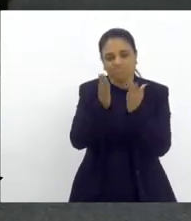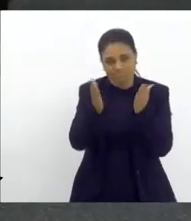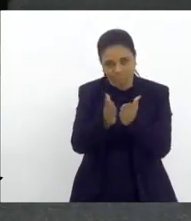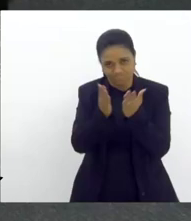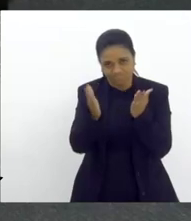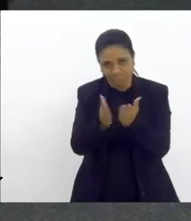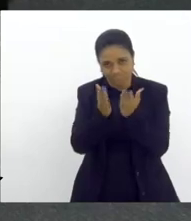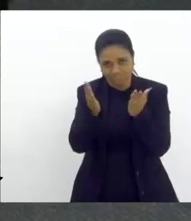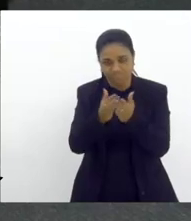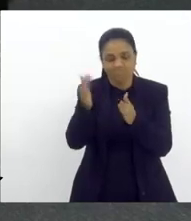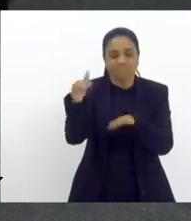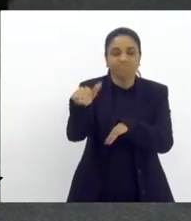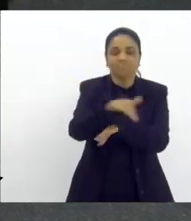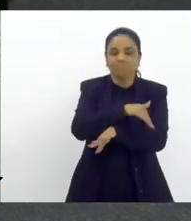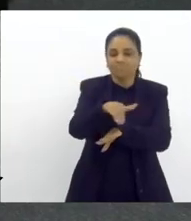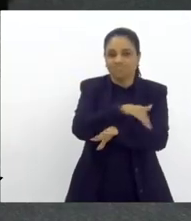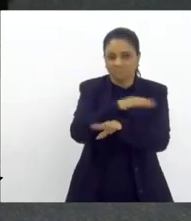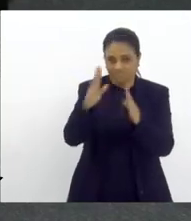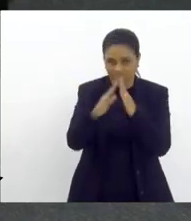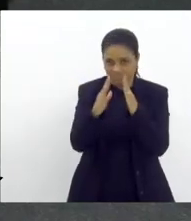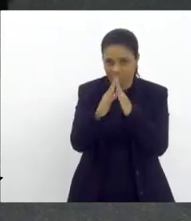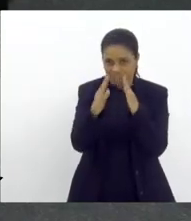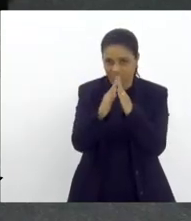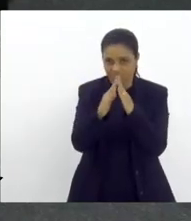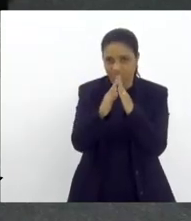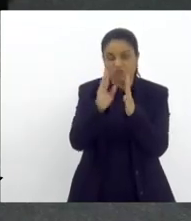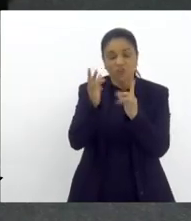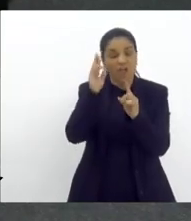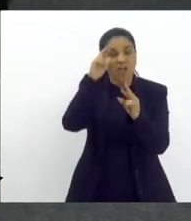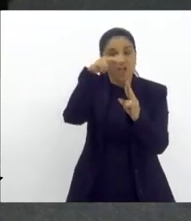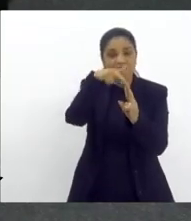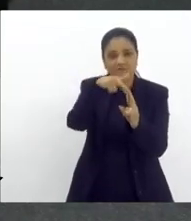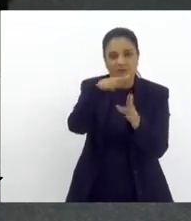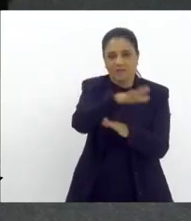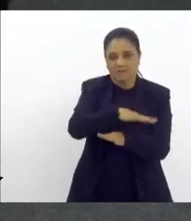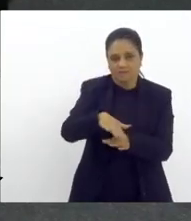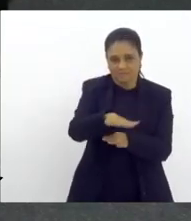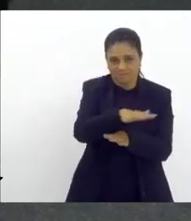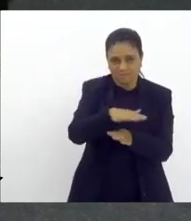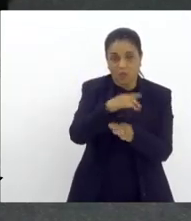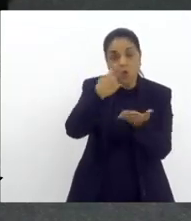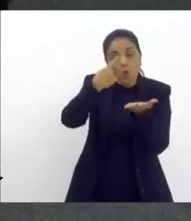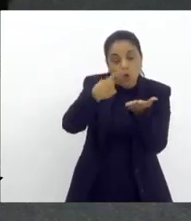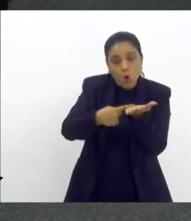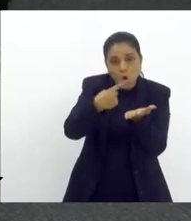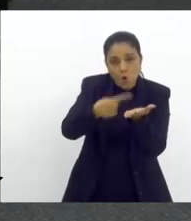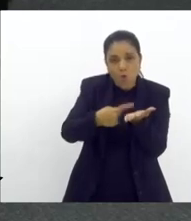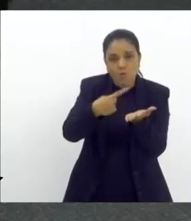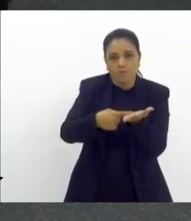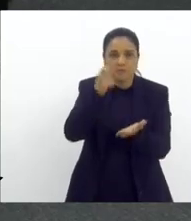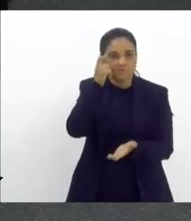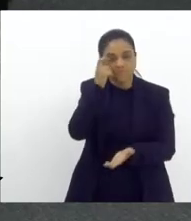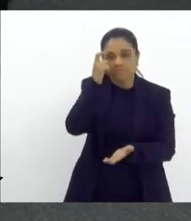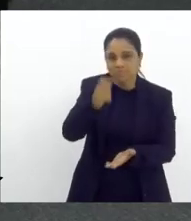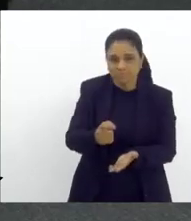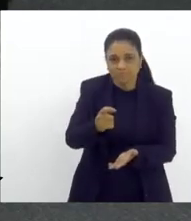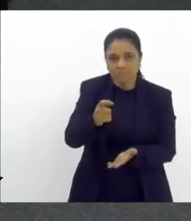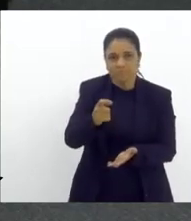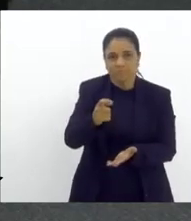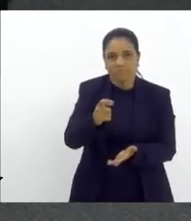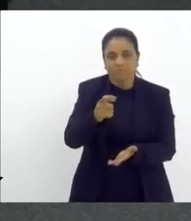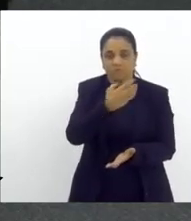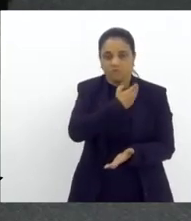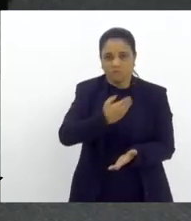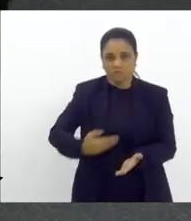de rua já é referência para eles é de suma importância é compromisso e interesse do nosso